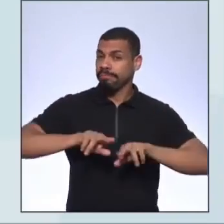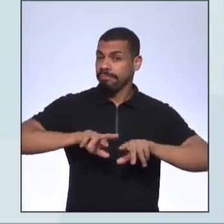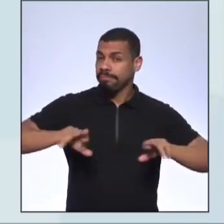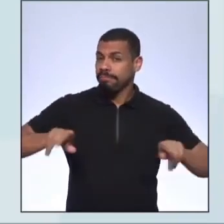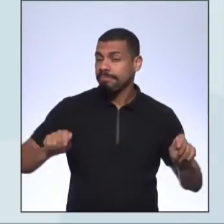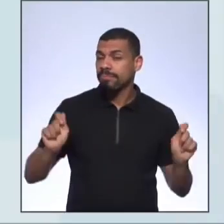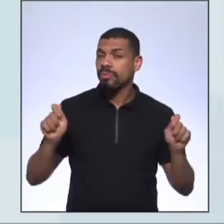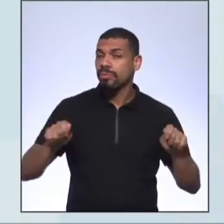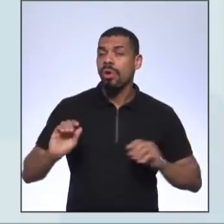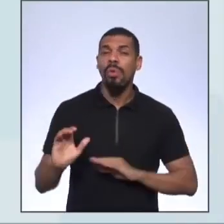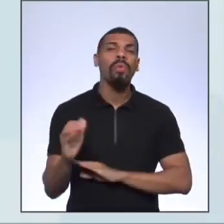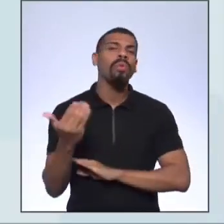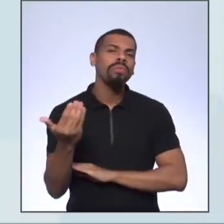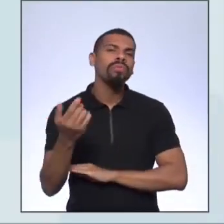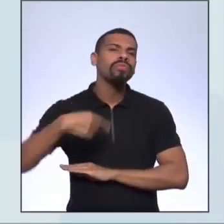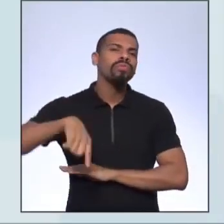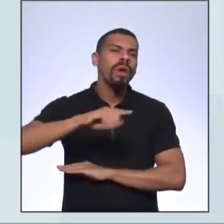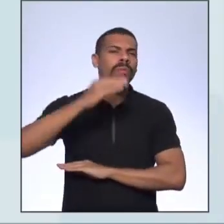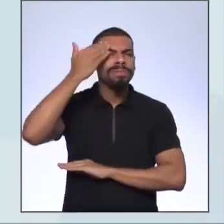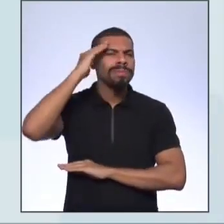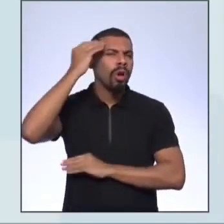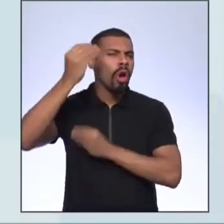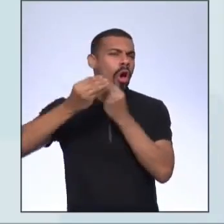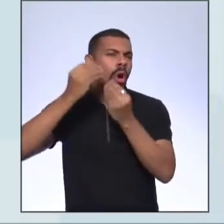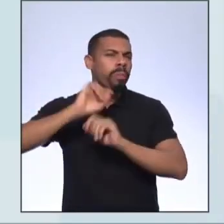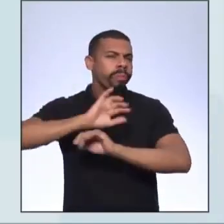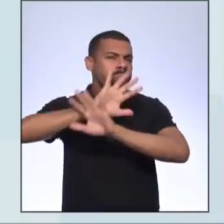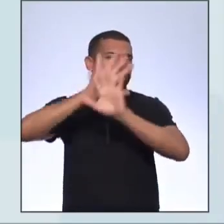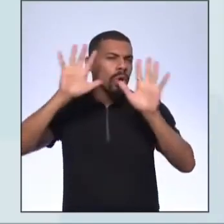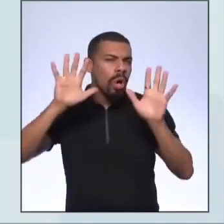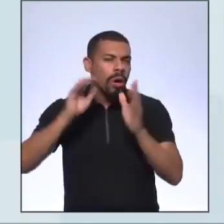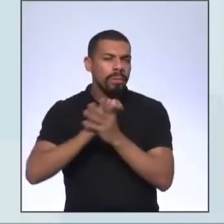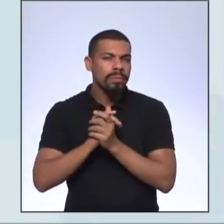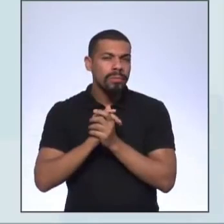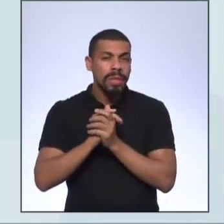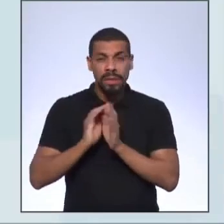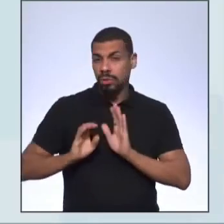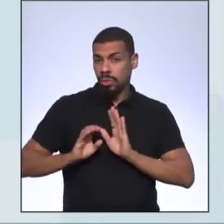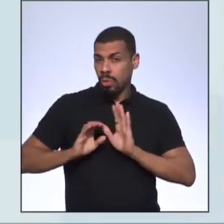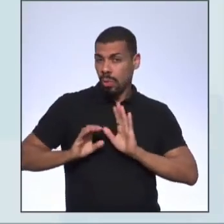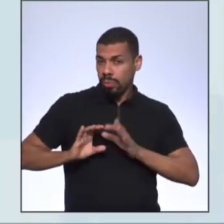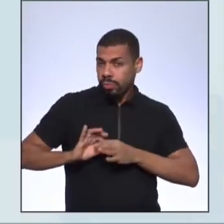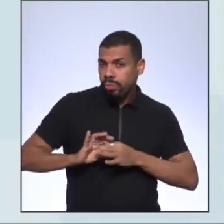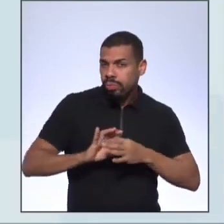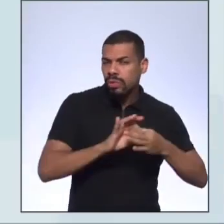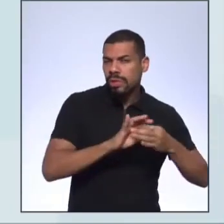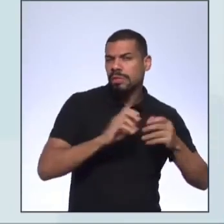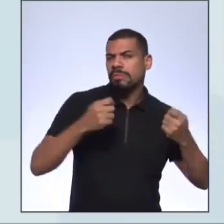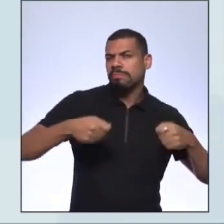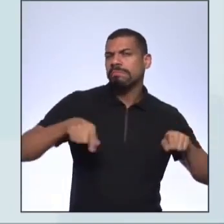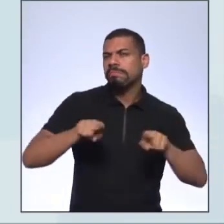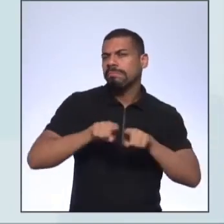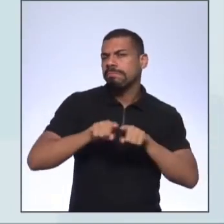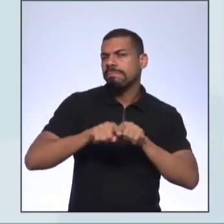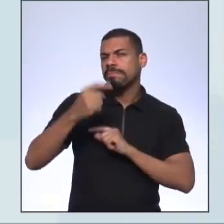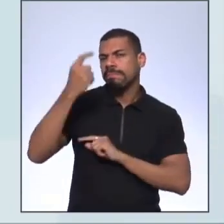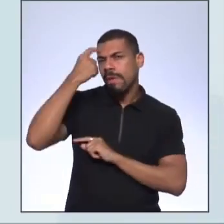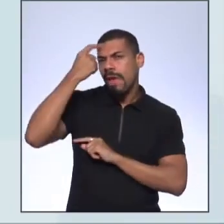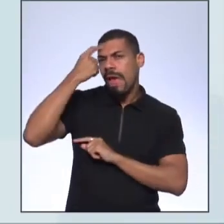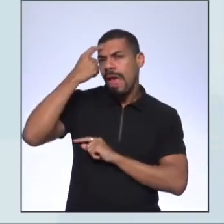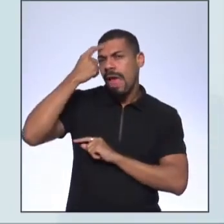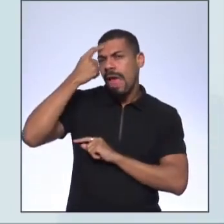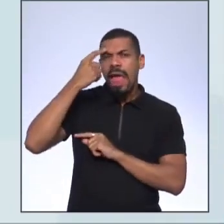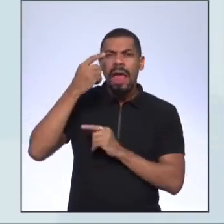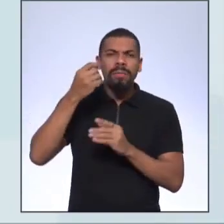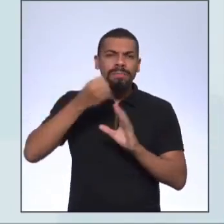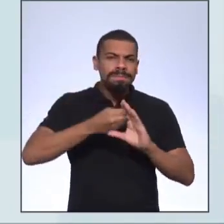dessa diversidade, para a gente entender melhor todo esse contexto, é importante a gente classificar esses